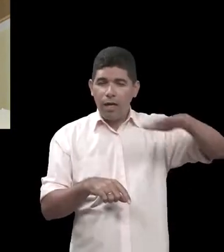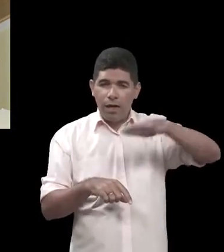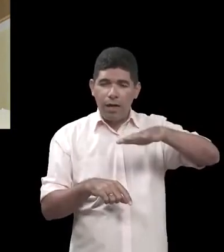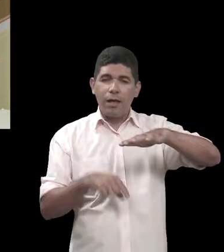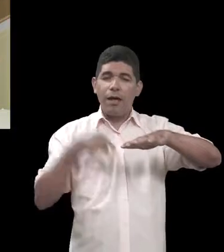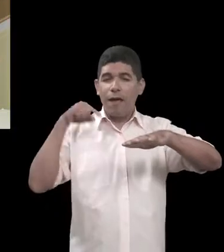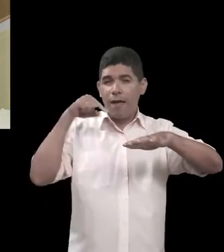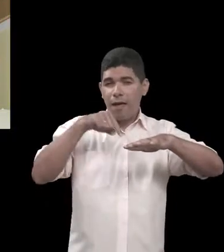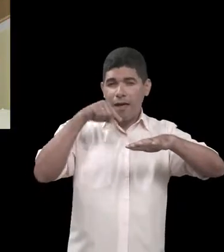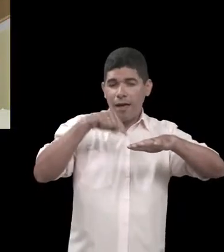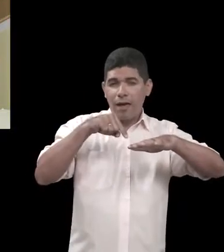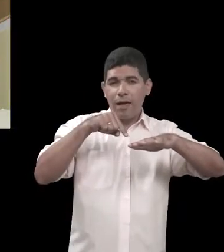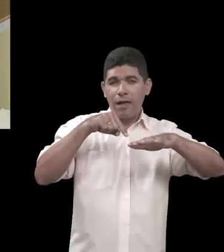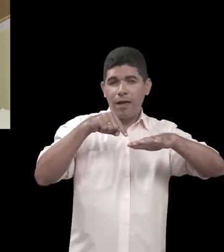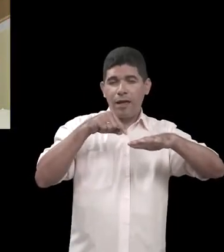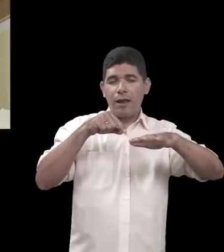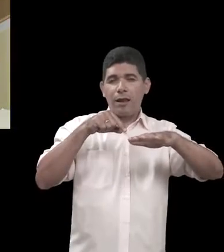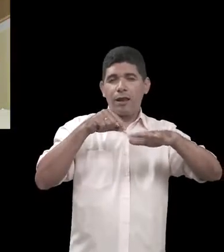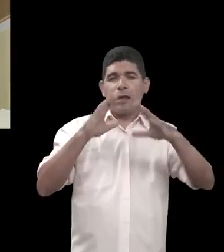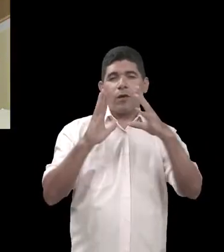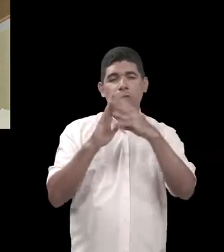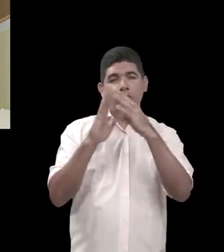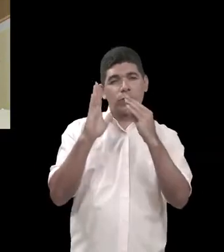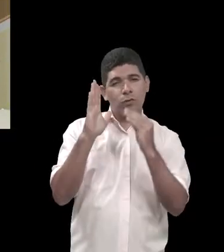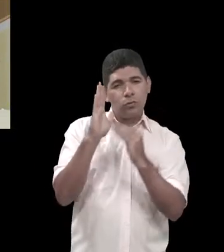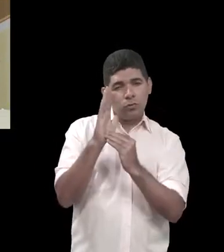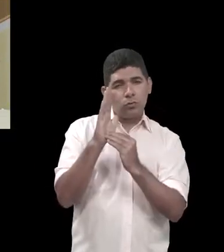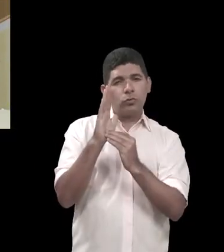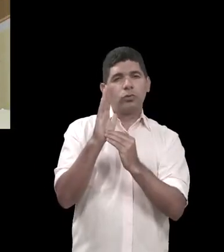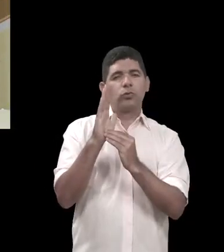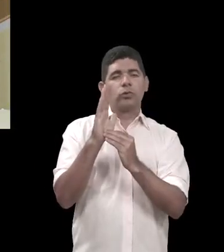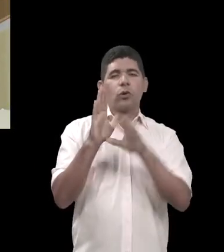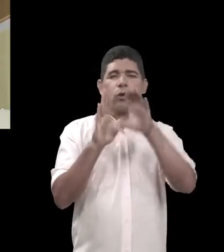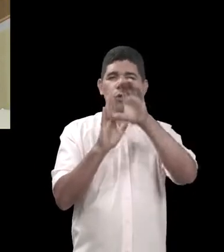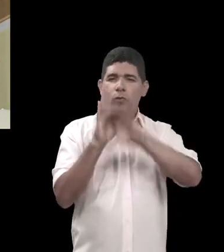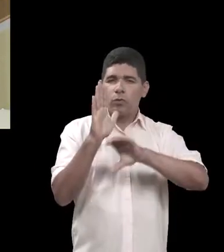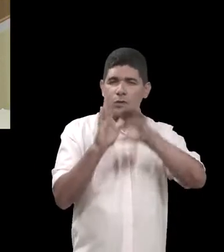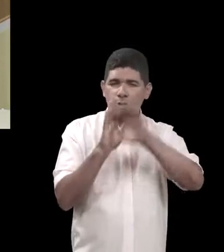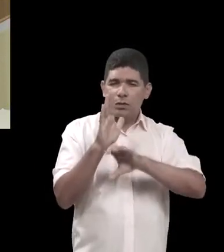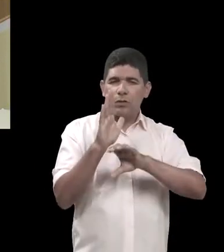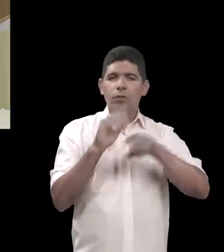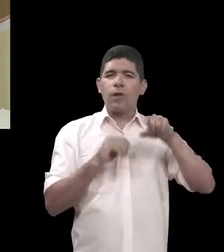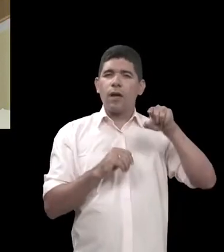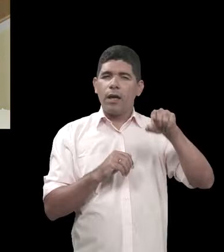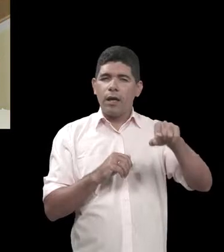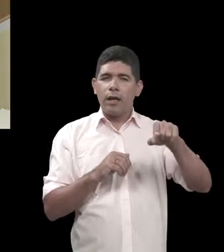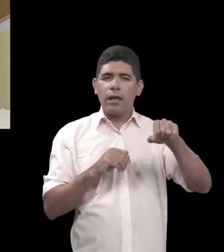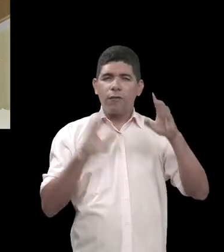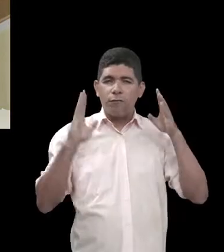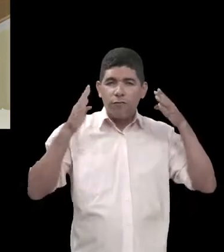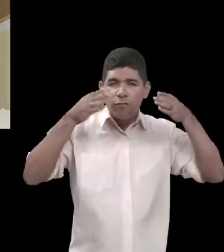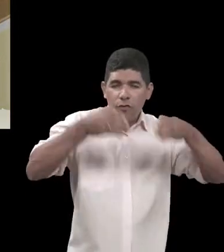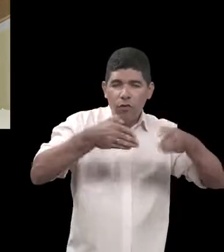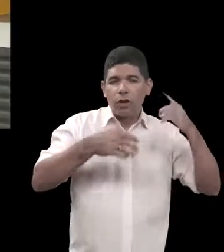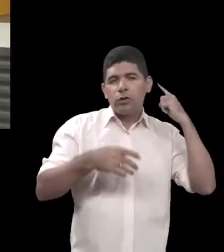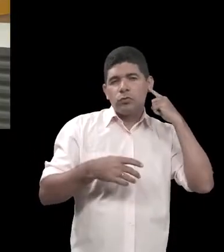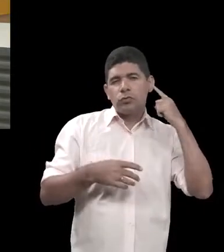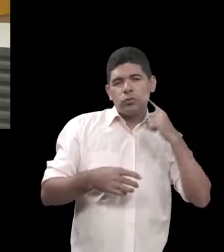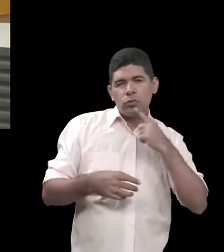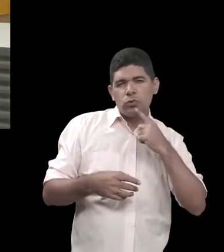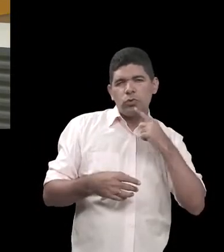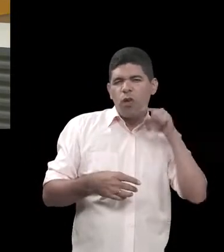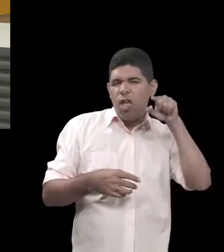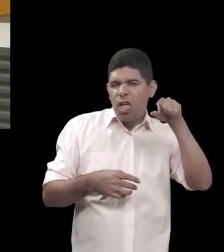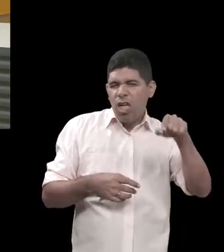no seu conteúdo, no seu currículo, enfocando o surdo não como uma pessoa com deficiência, uma Inclusive, pessoa que a terminologia falta